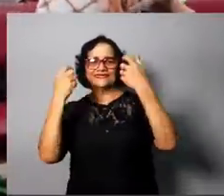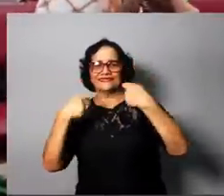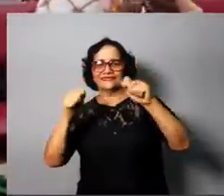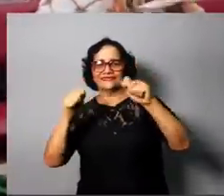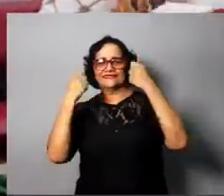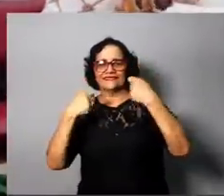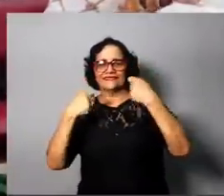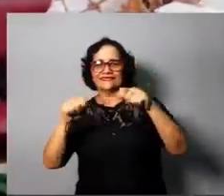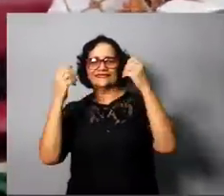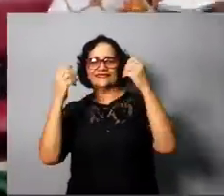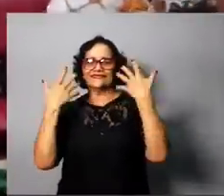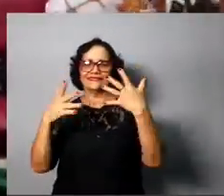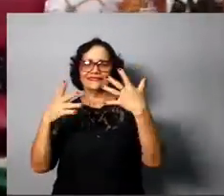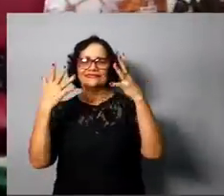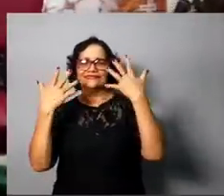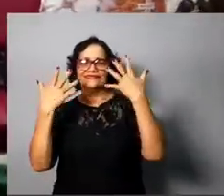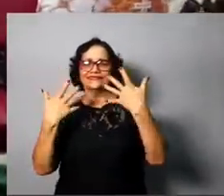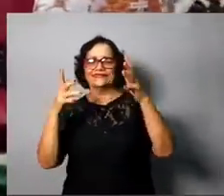aleluia,